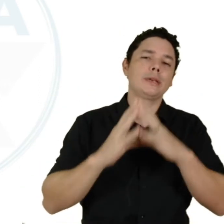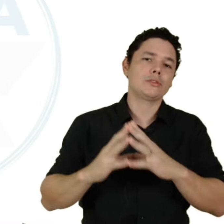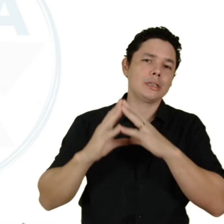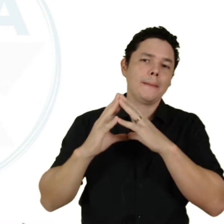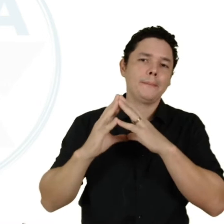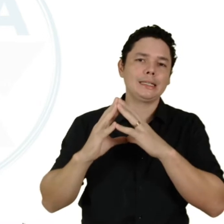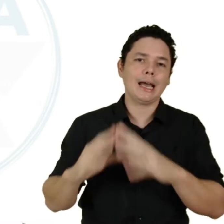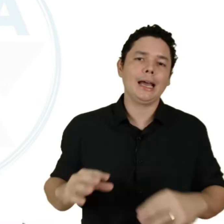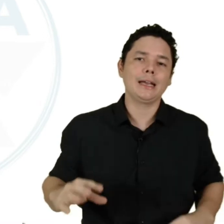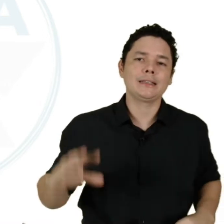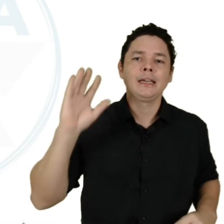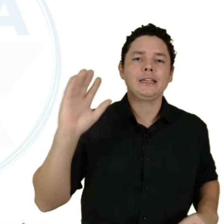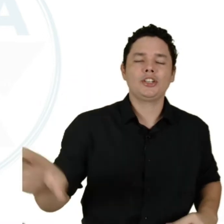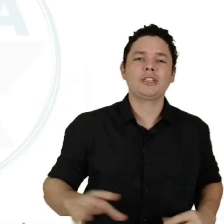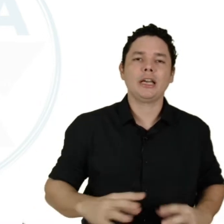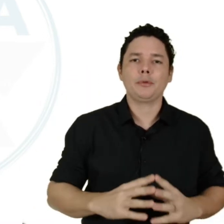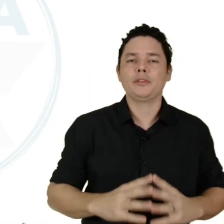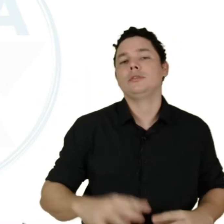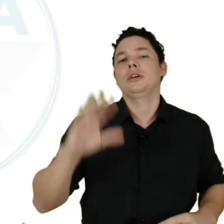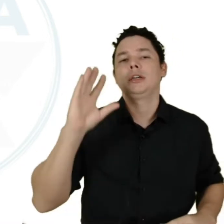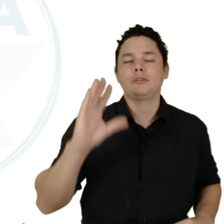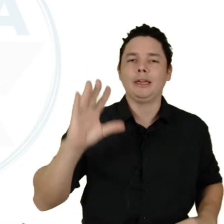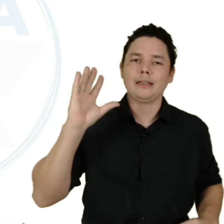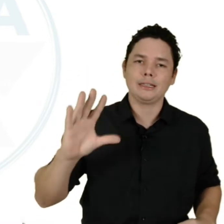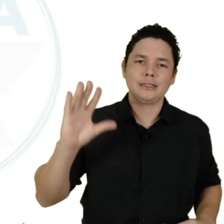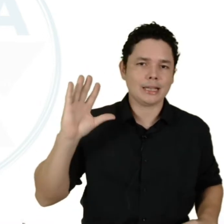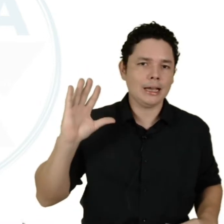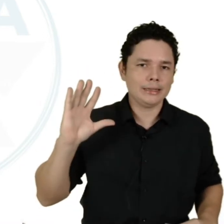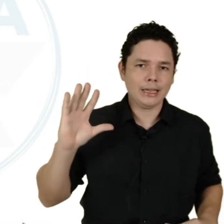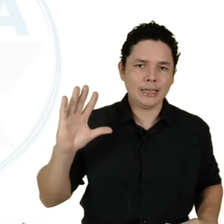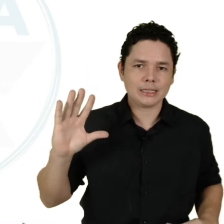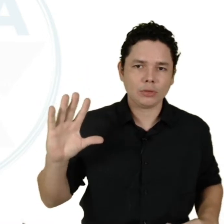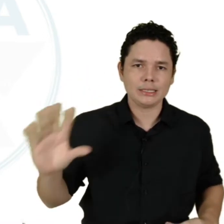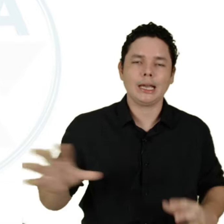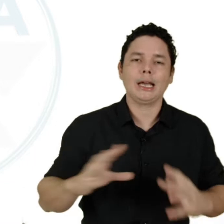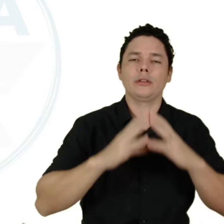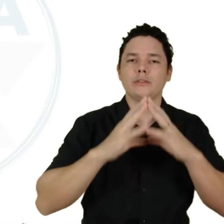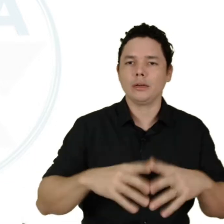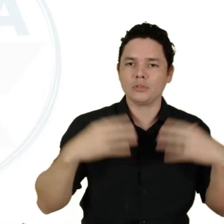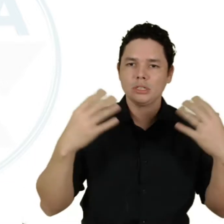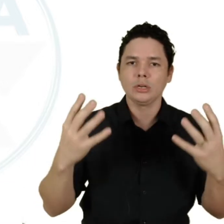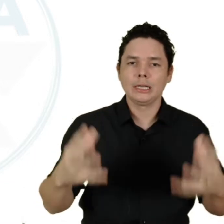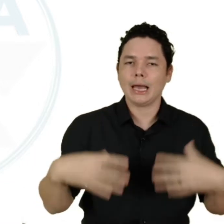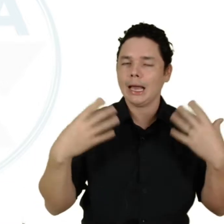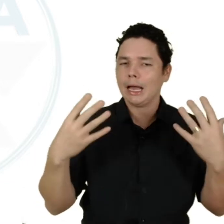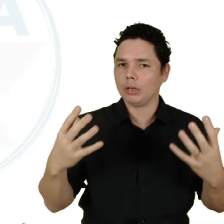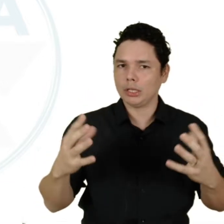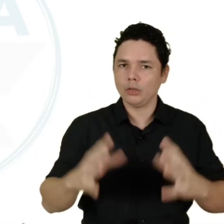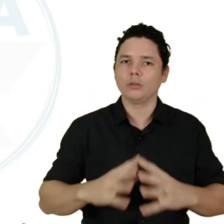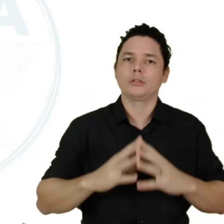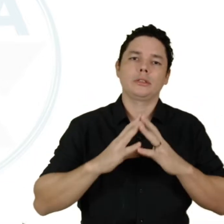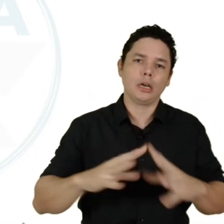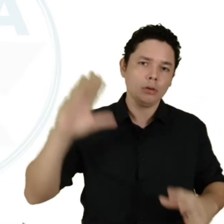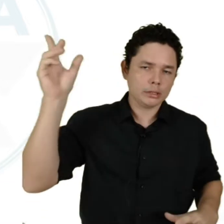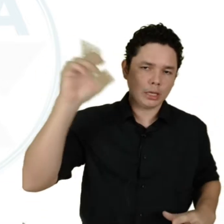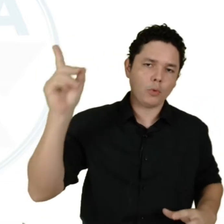com as obrigações militares. E esse X aí, professor? Isso aí quer dizer que está desatualizado. Nós falamos isso na aula